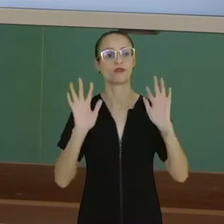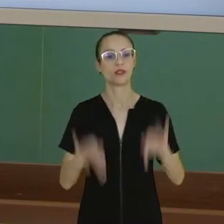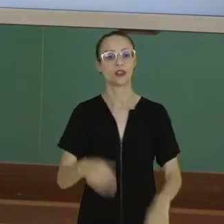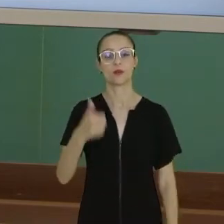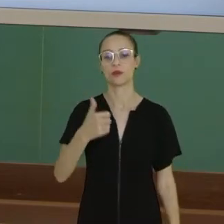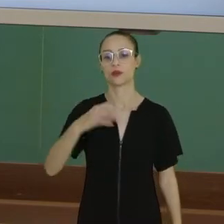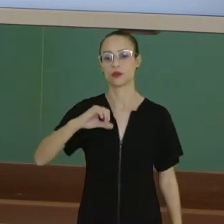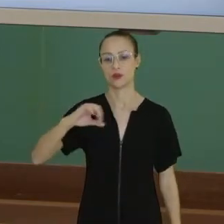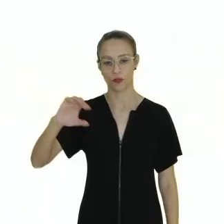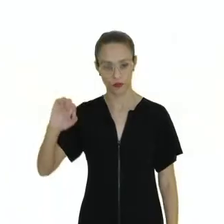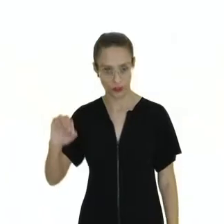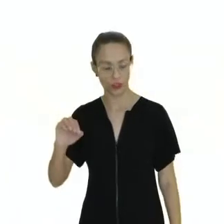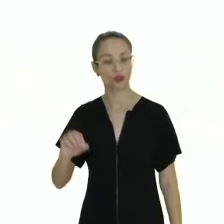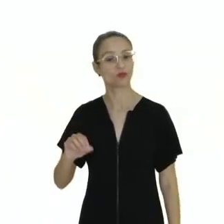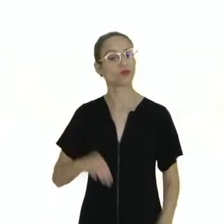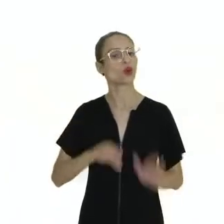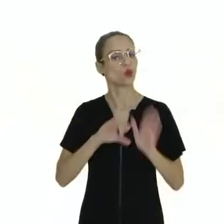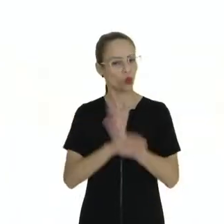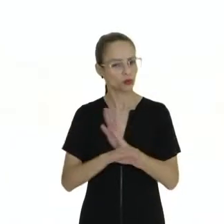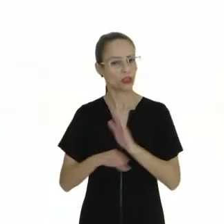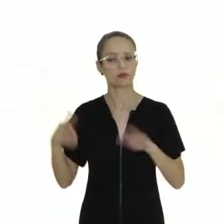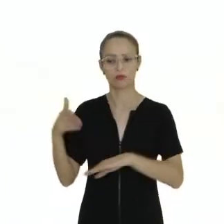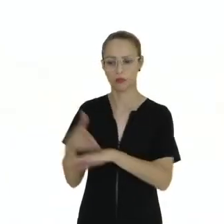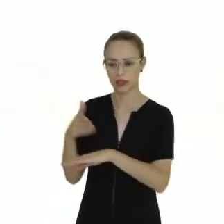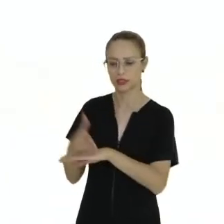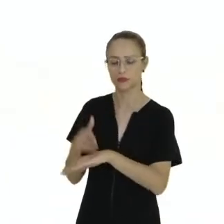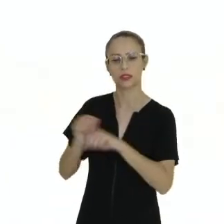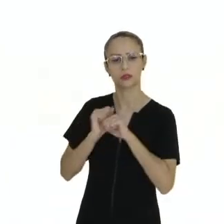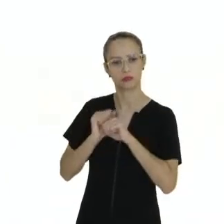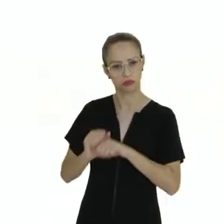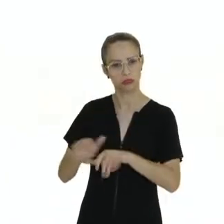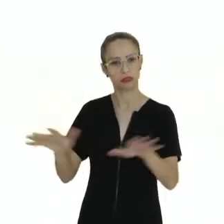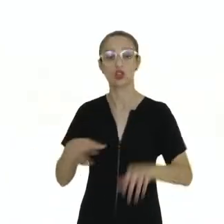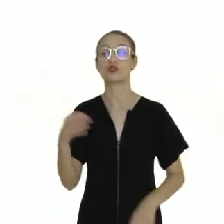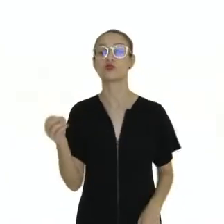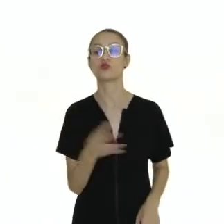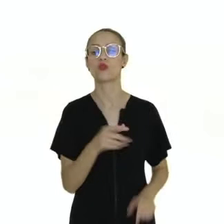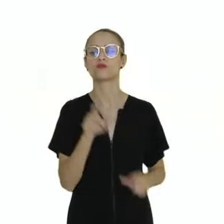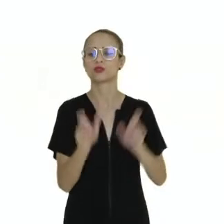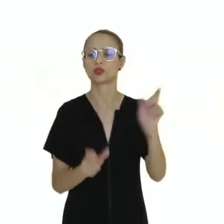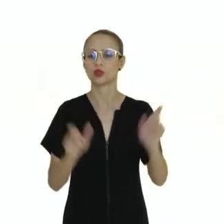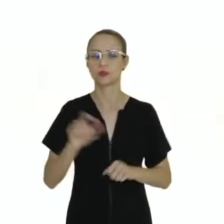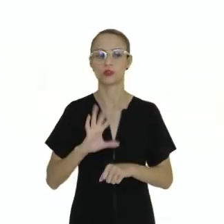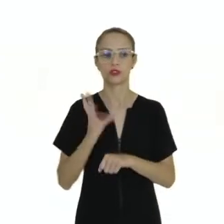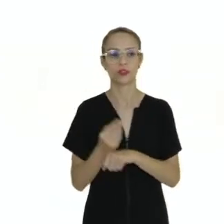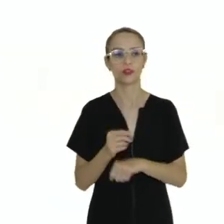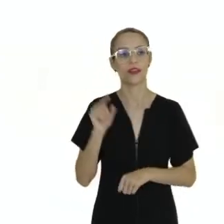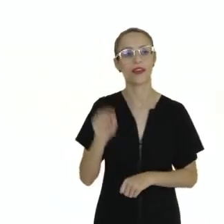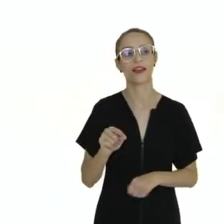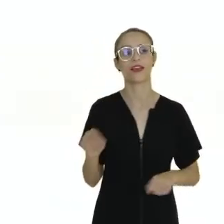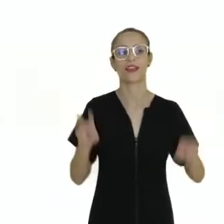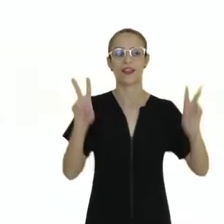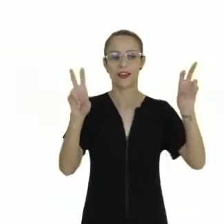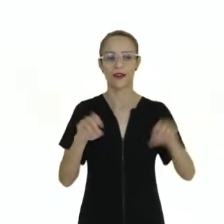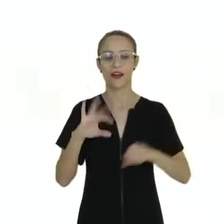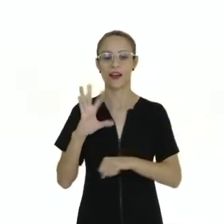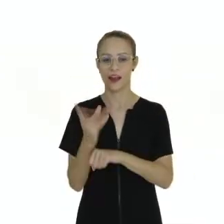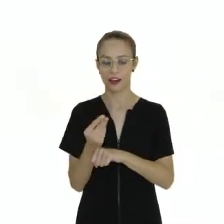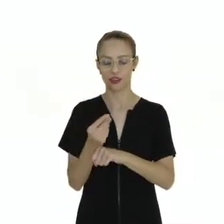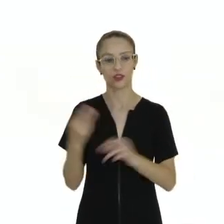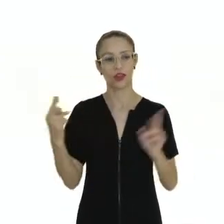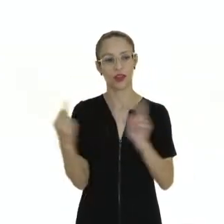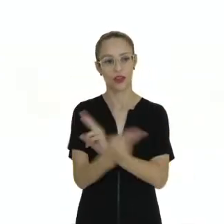1990, os conceitos de participação têm sido expandidos por uma nova geração de artistas, conhecida sob o título de arte relacional